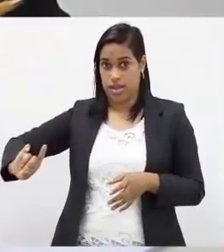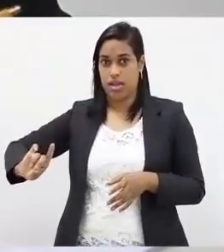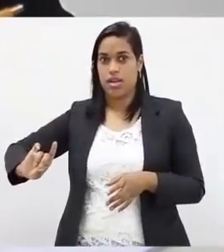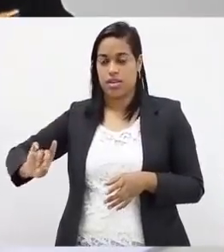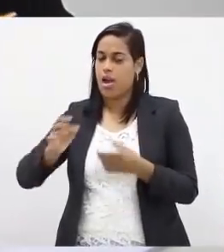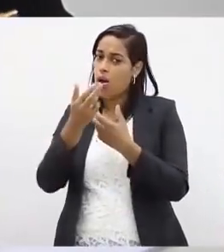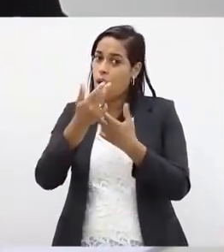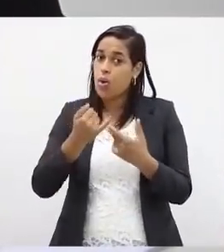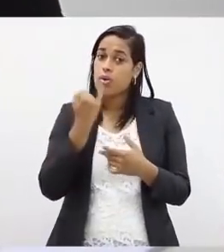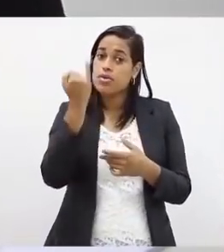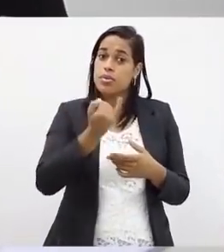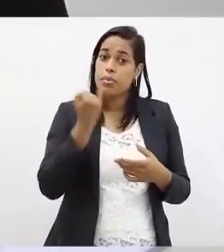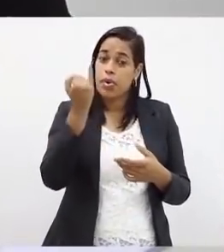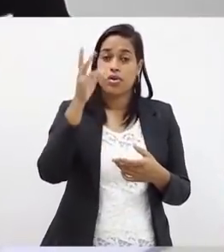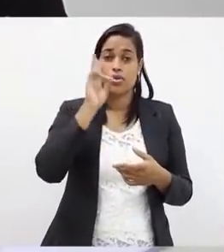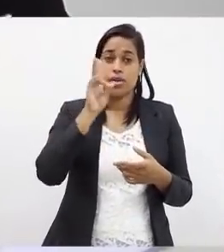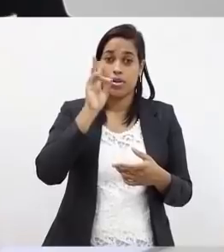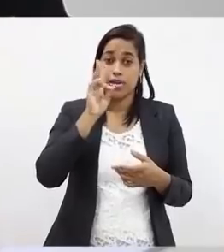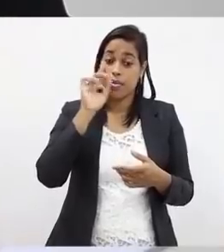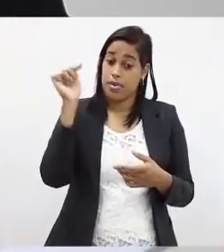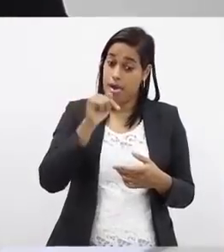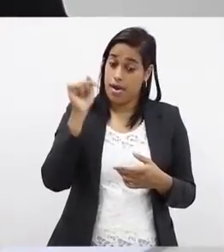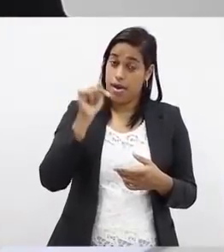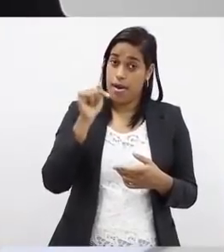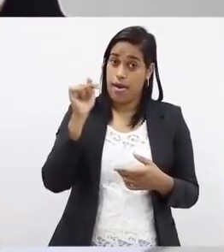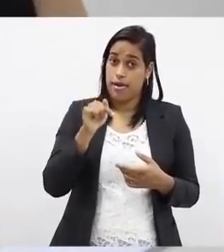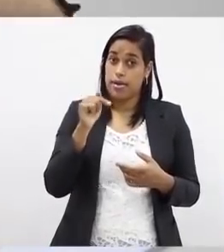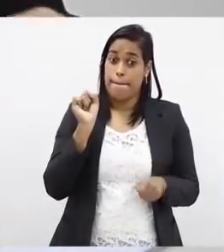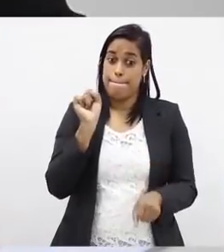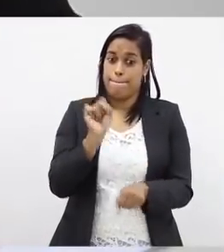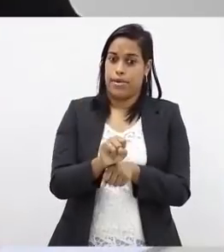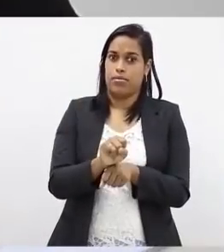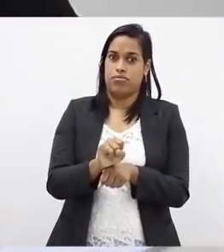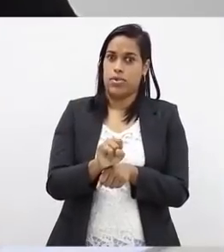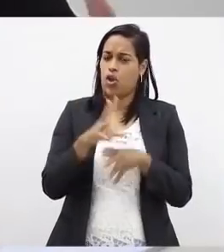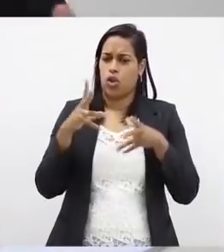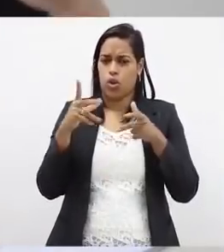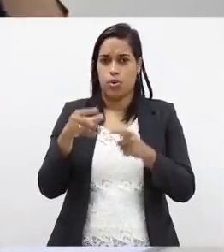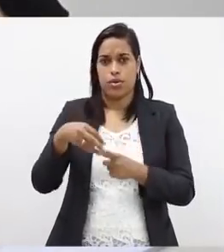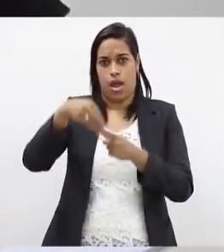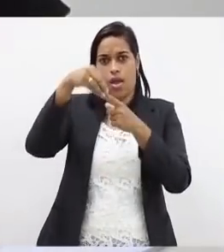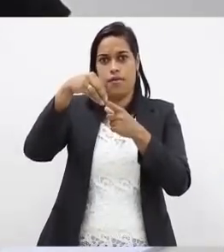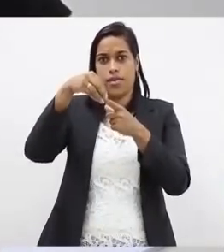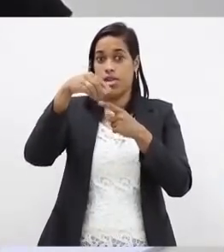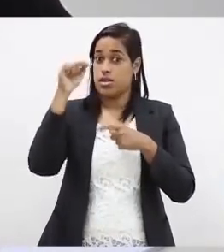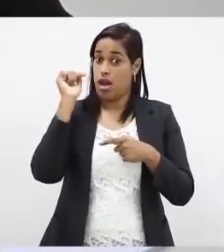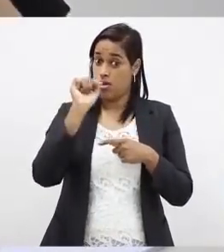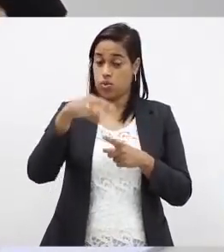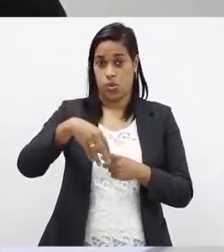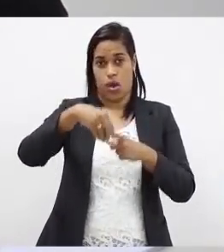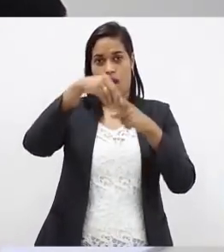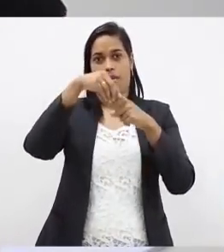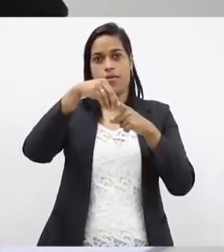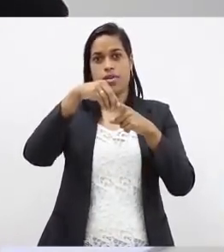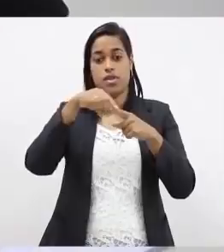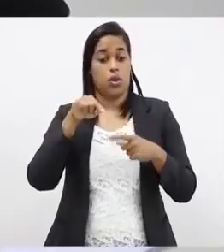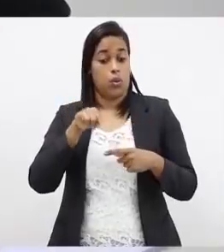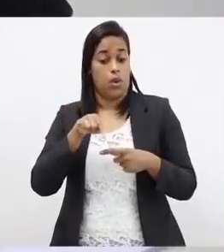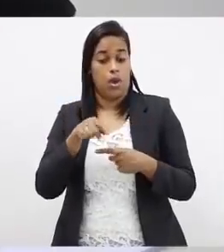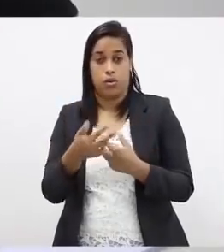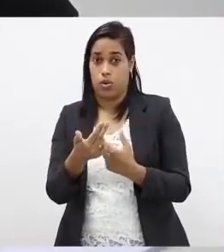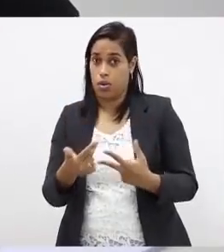É uma coisa importante de lembrar, a peça é inanimada, então toda a sua referência é a sua referência, é a sua,